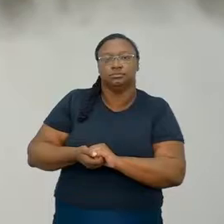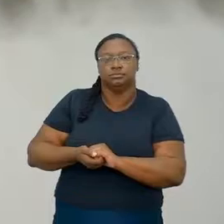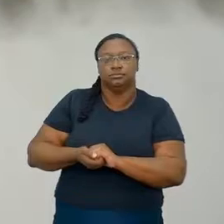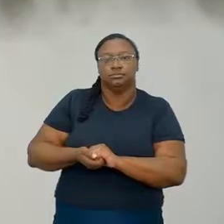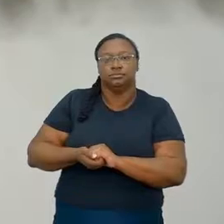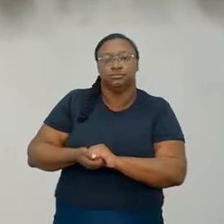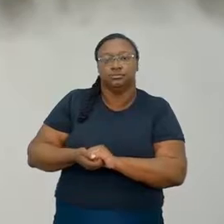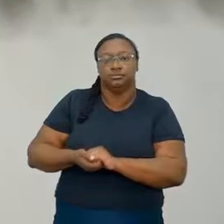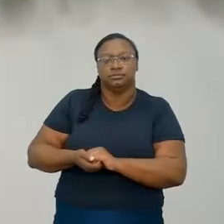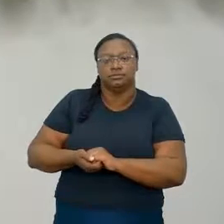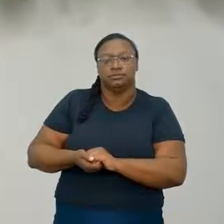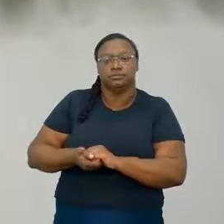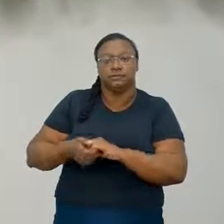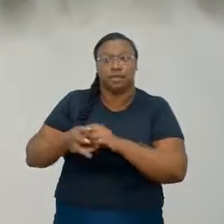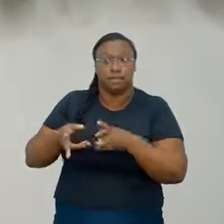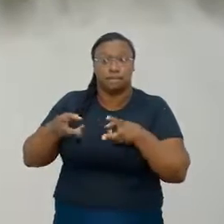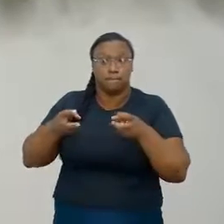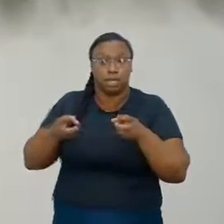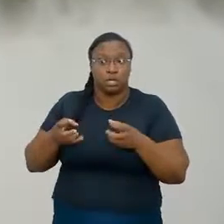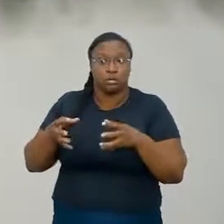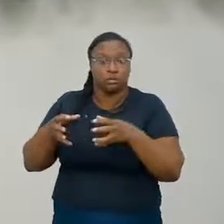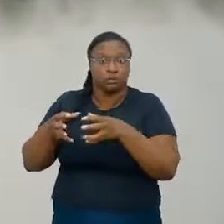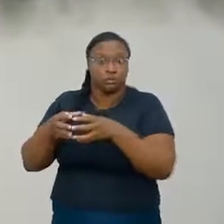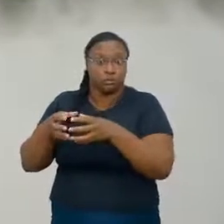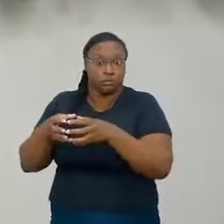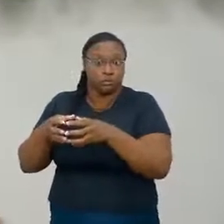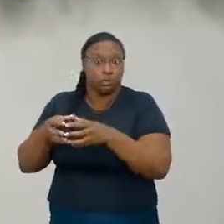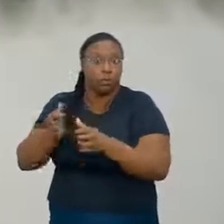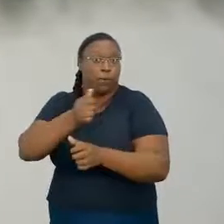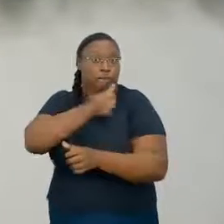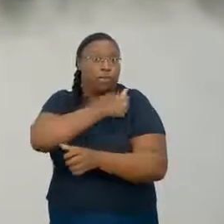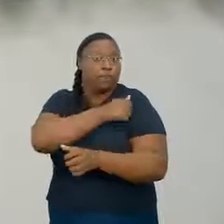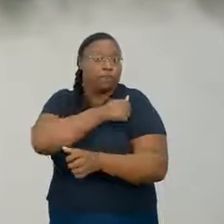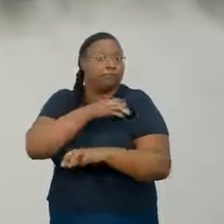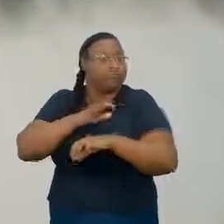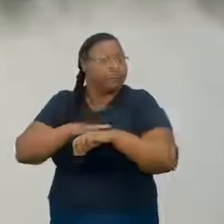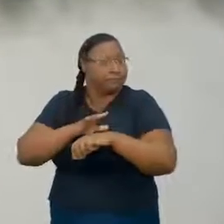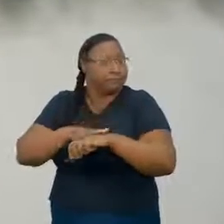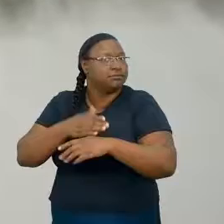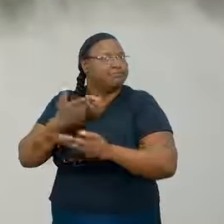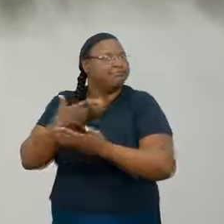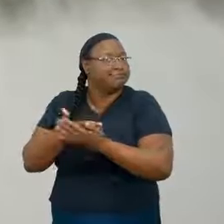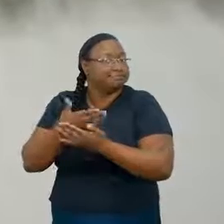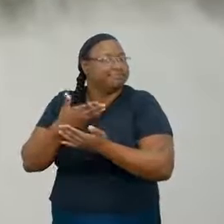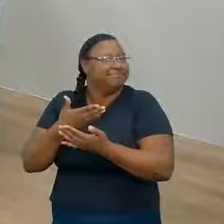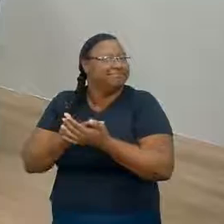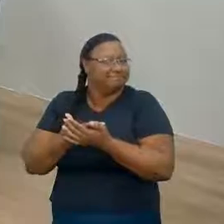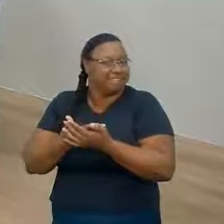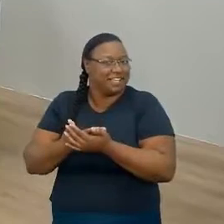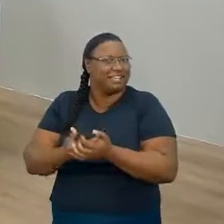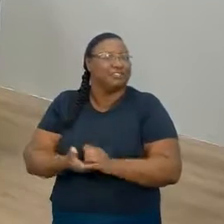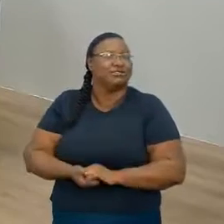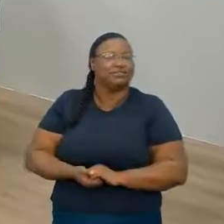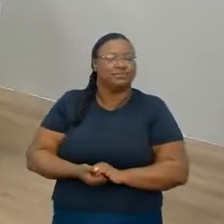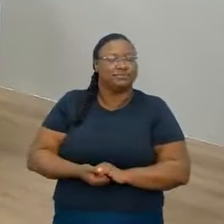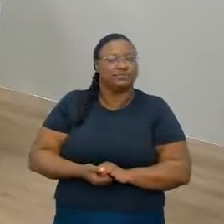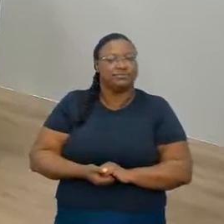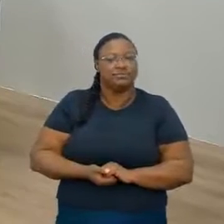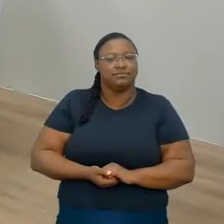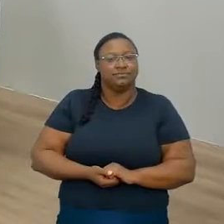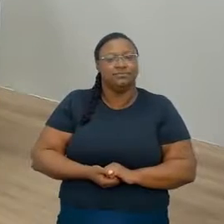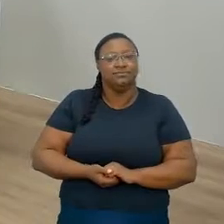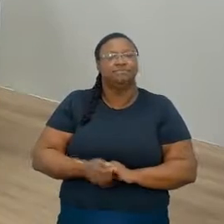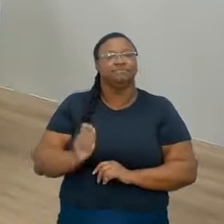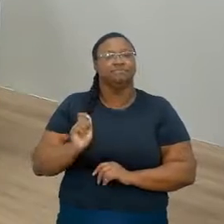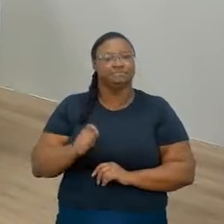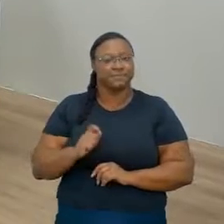fazer com que todos os estudantes participem de forma mais ativa da atividade. Exatamente, né?